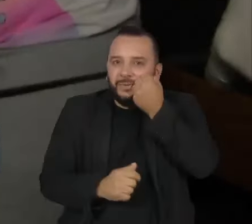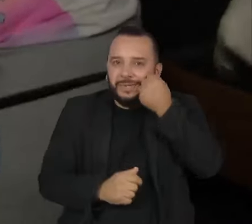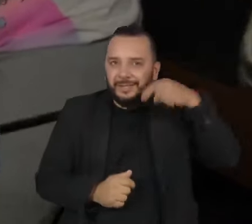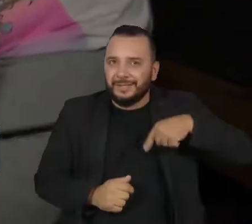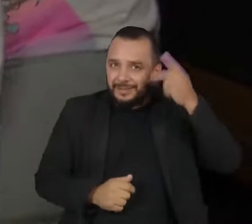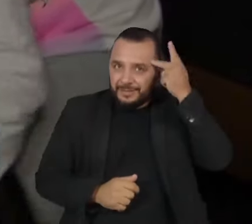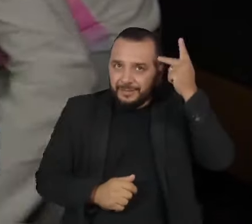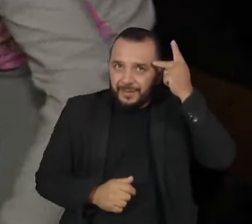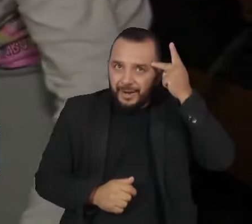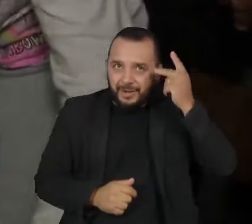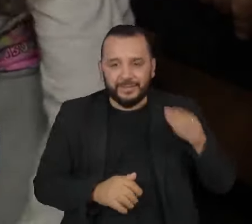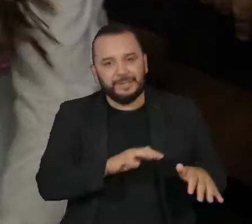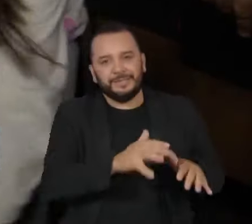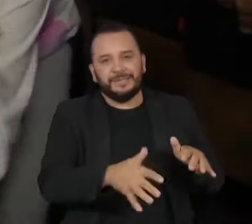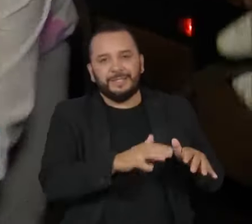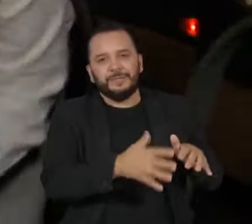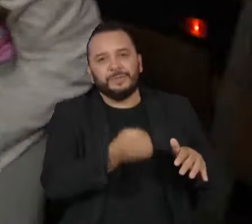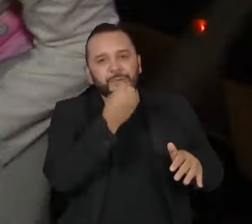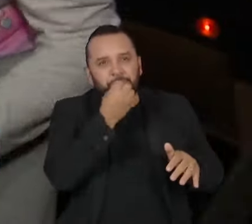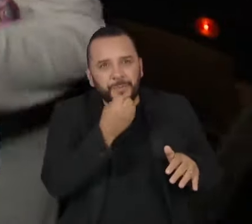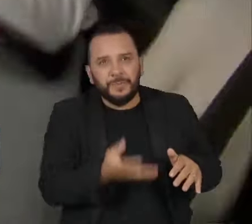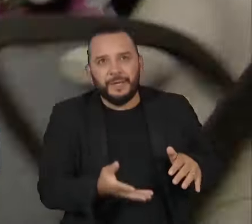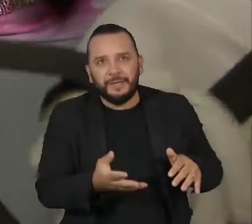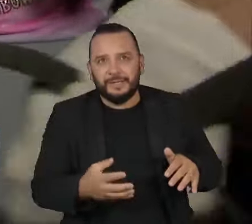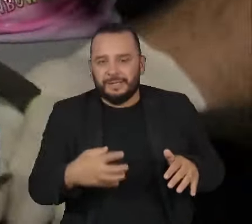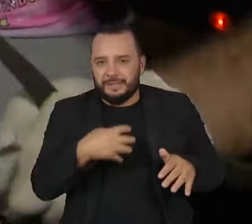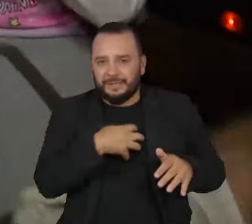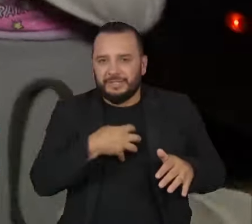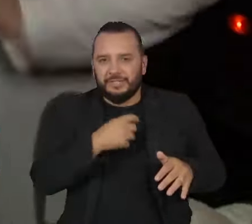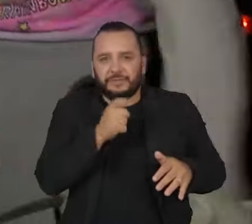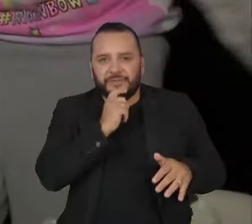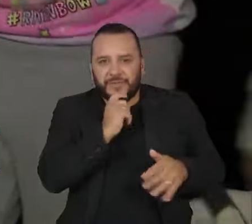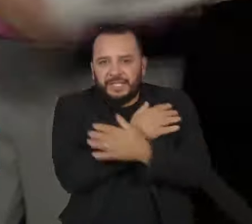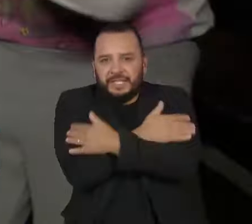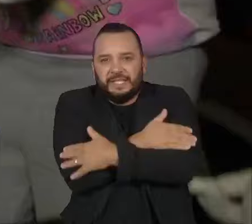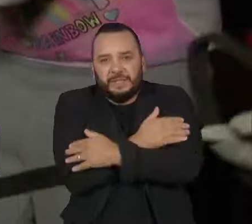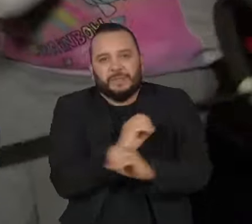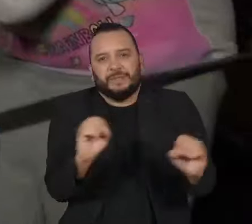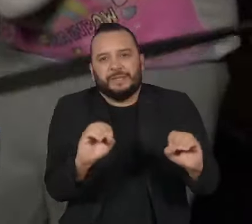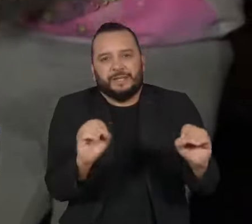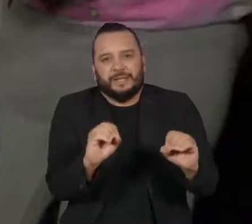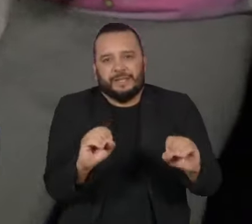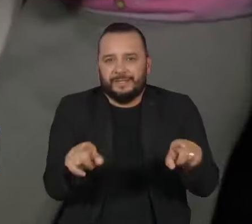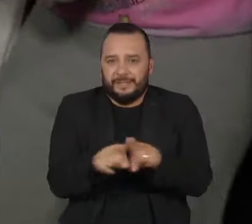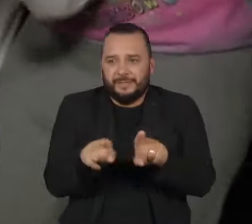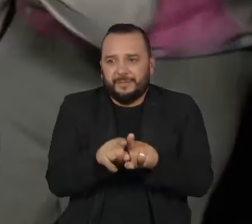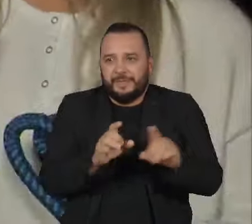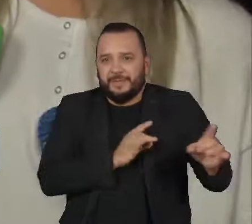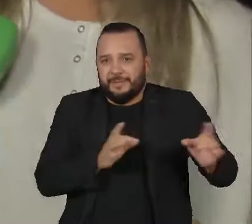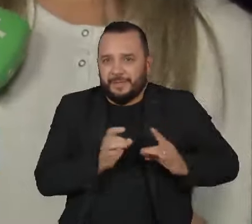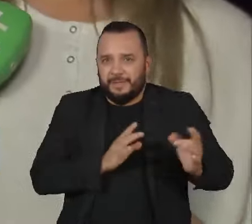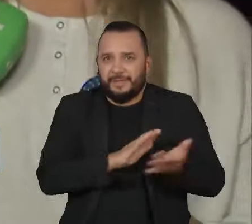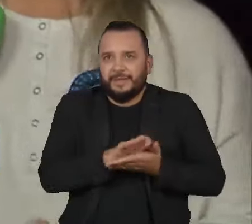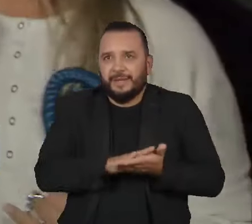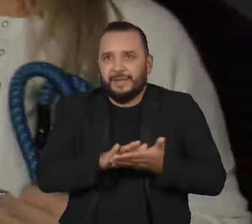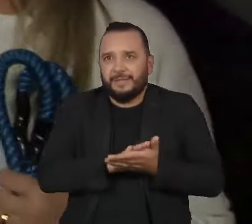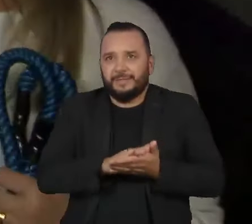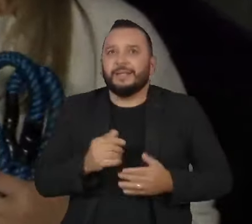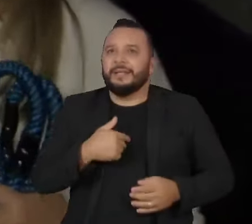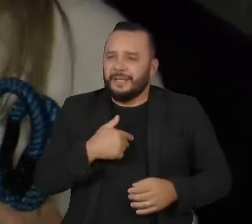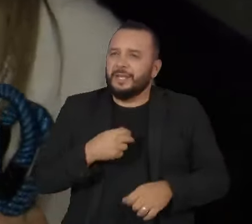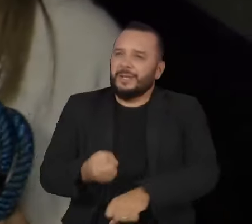agora, viu? Você não vai sentir mais frio, não vai ficar mais com medo. É uma